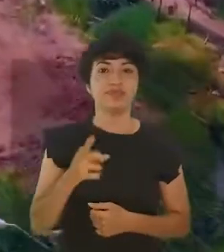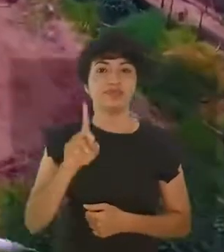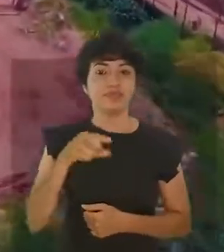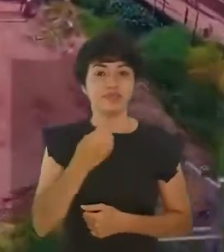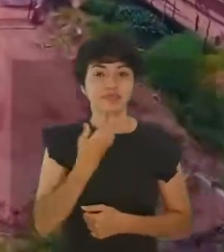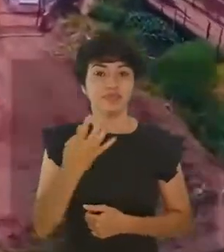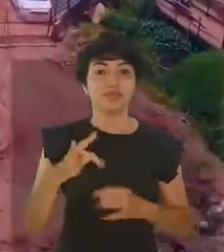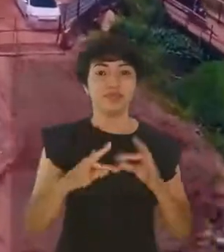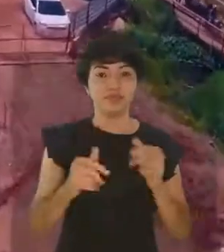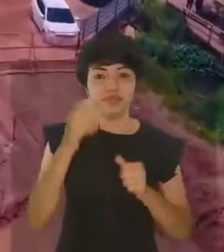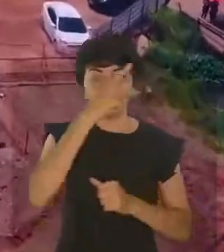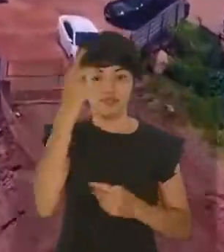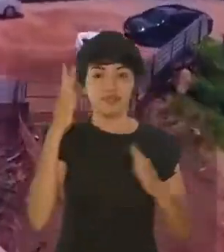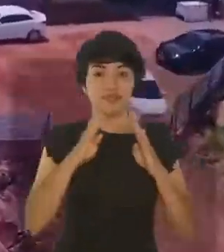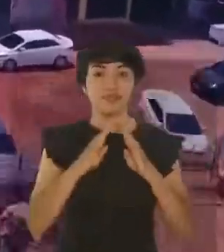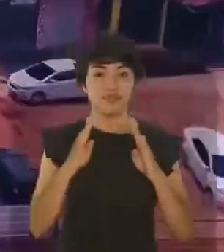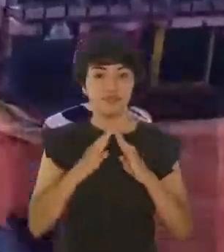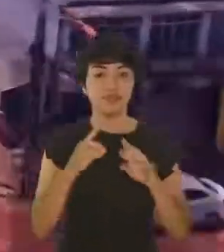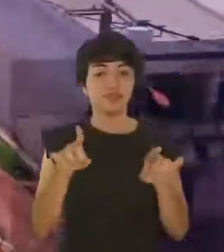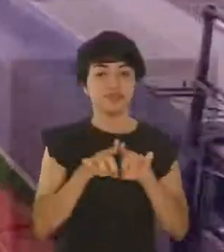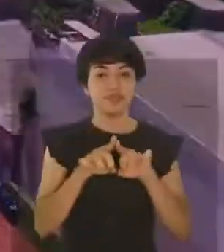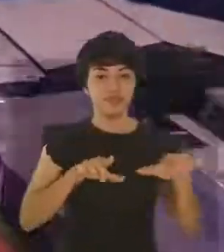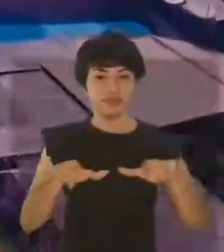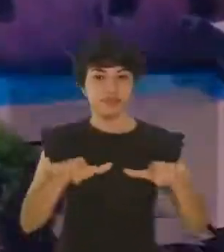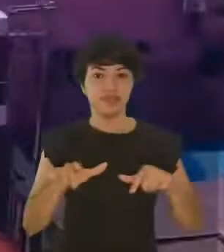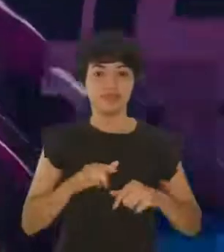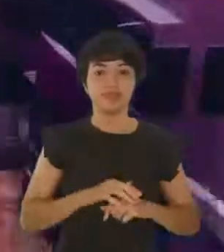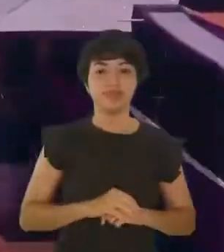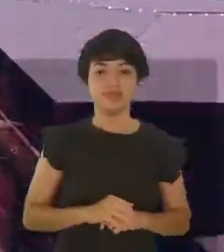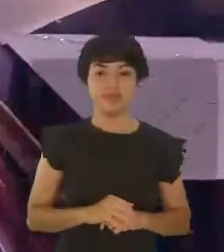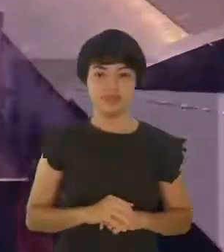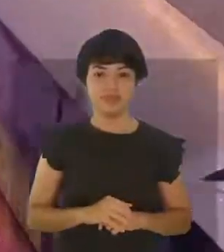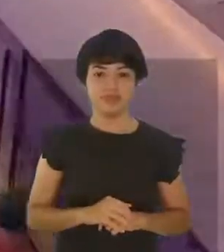todos os moradores e comerciantes também, né?